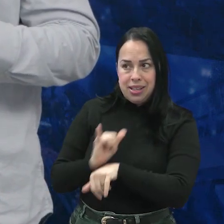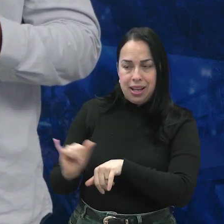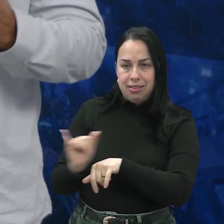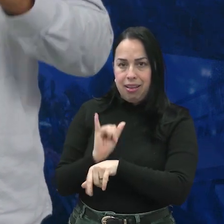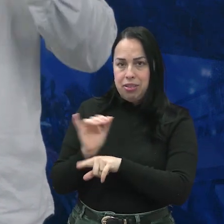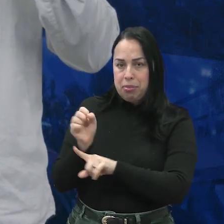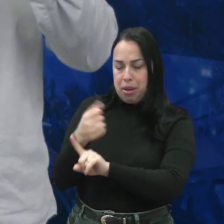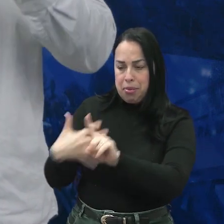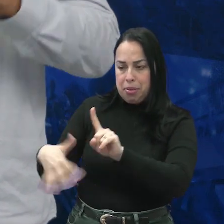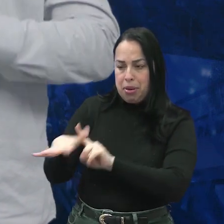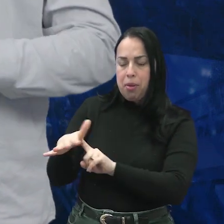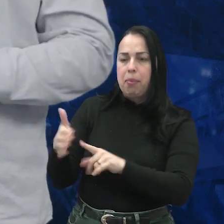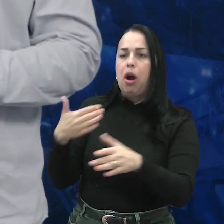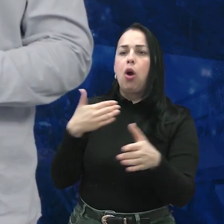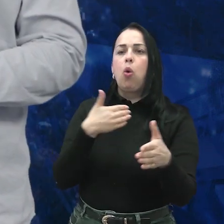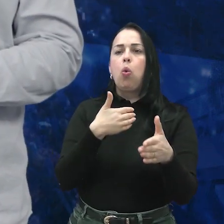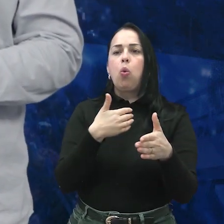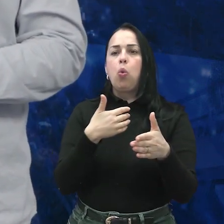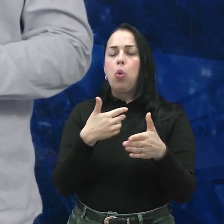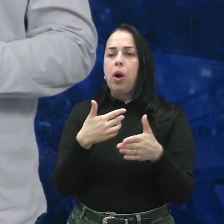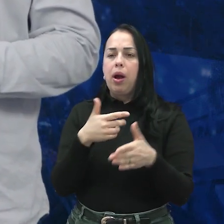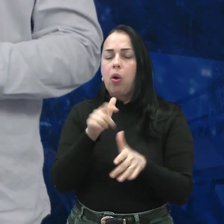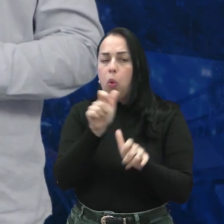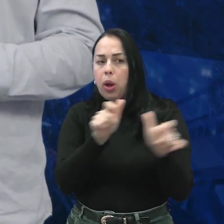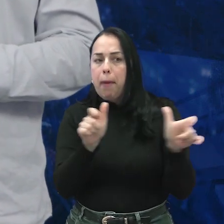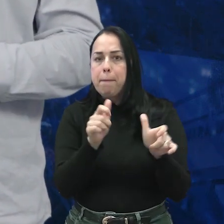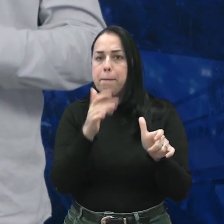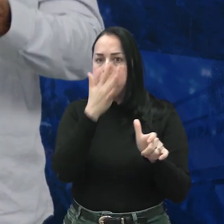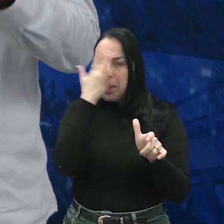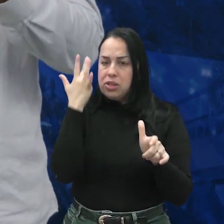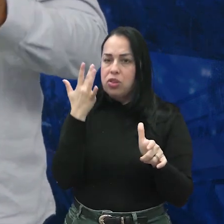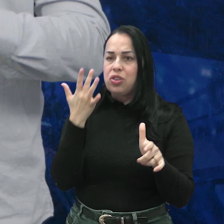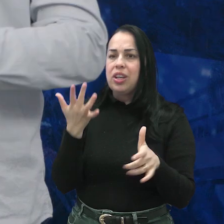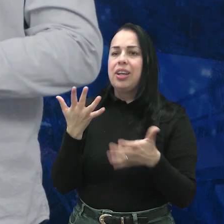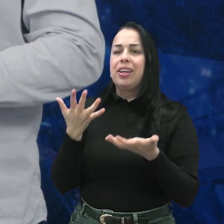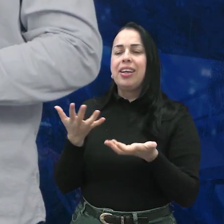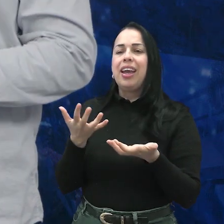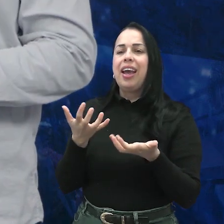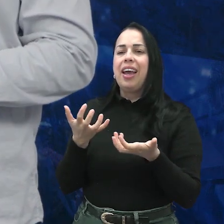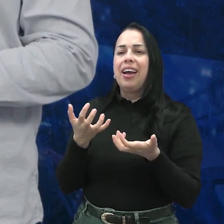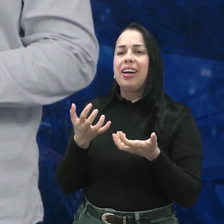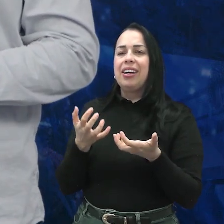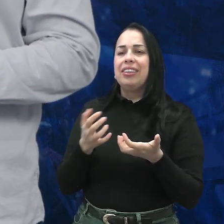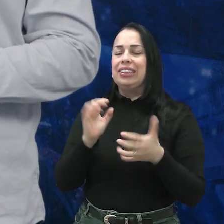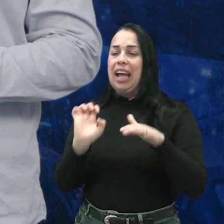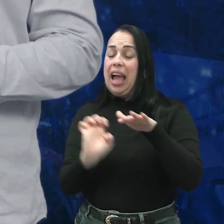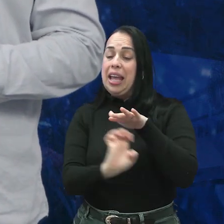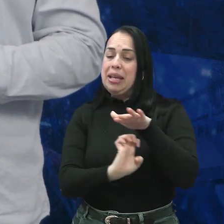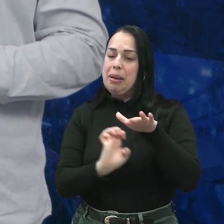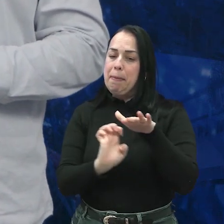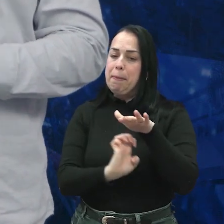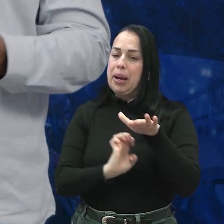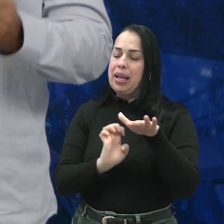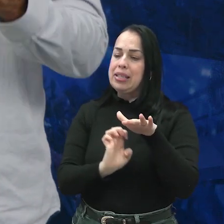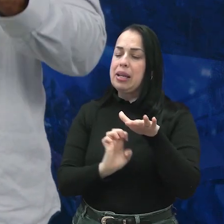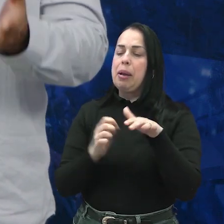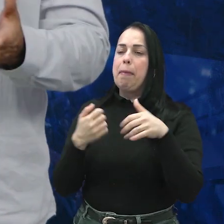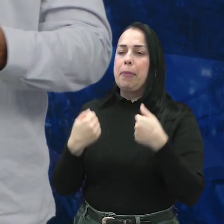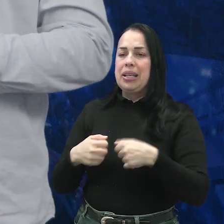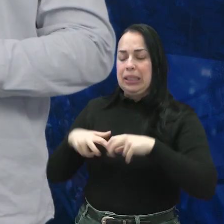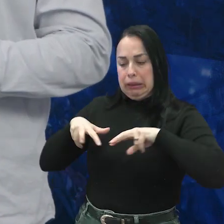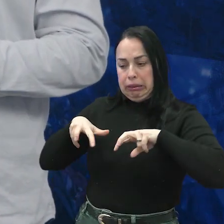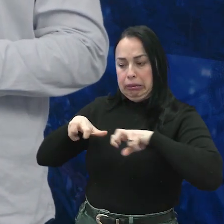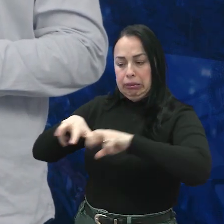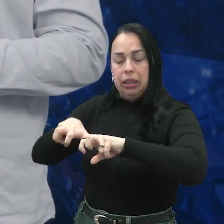ambiente para qualquer empreendedor que queira, para obter o seu trabalho com a sua empresa, precisa explorar